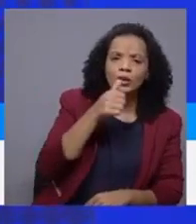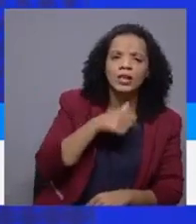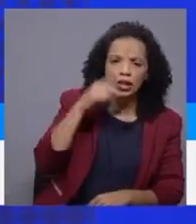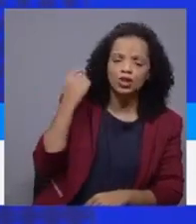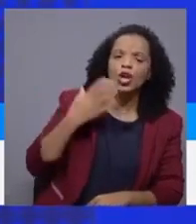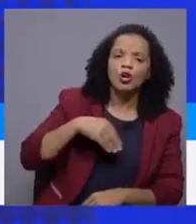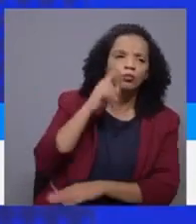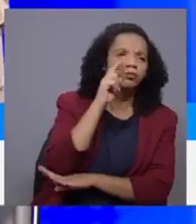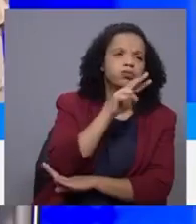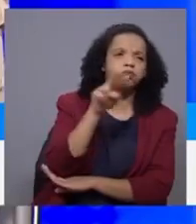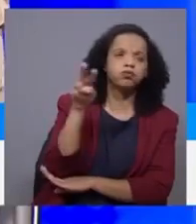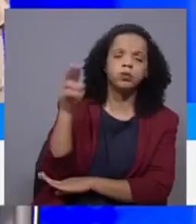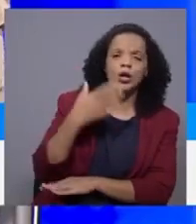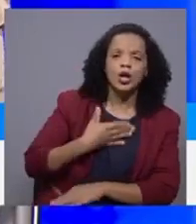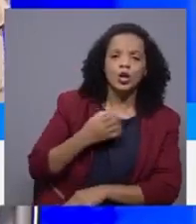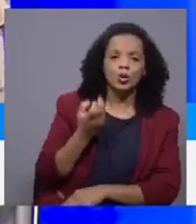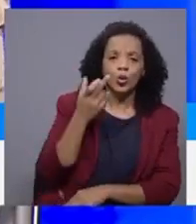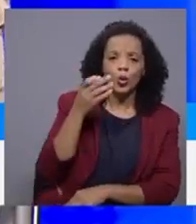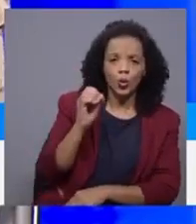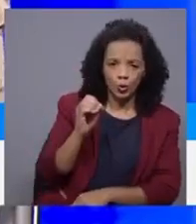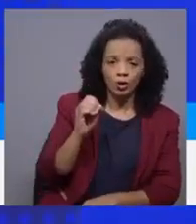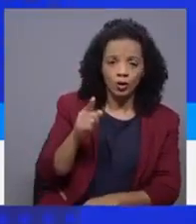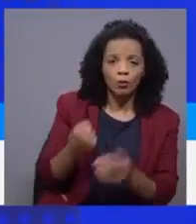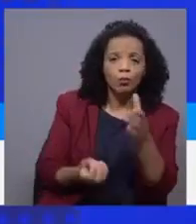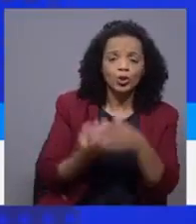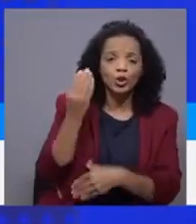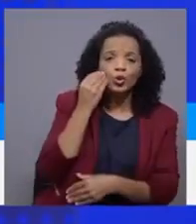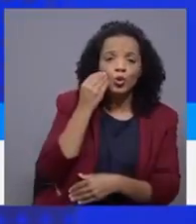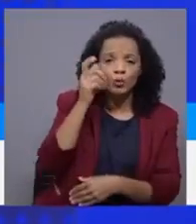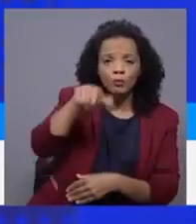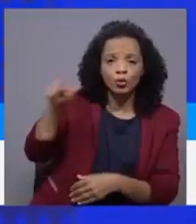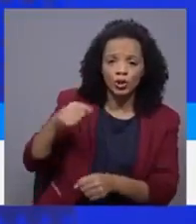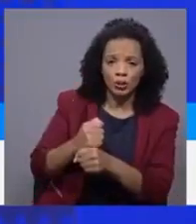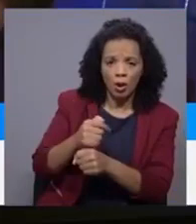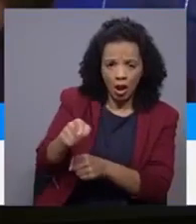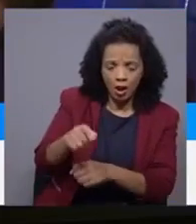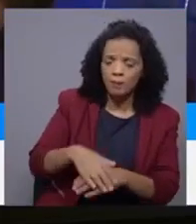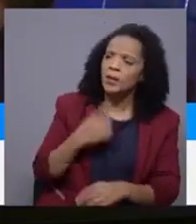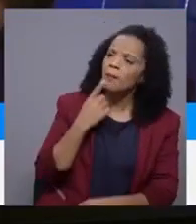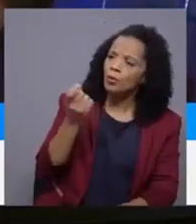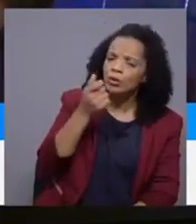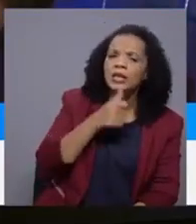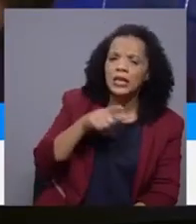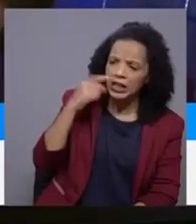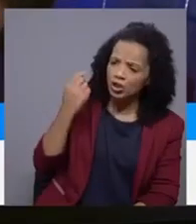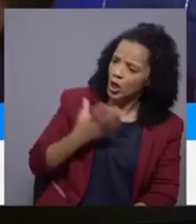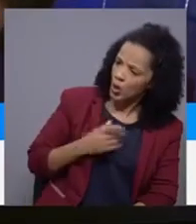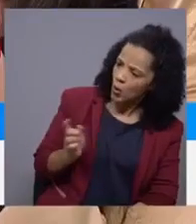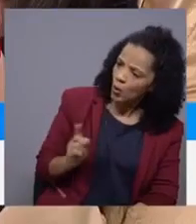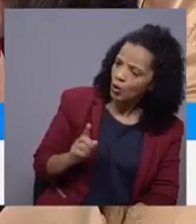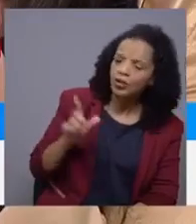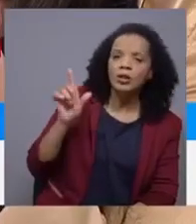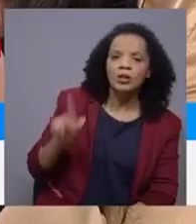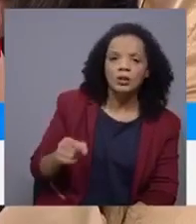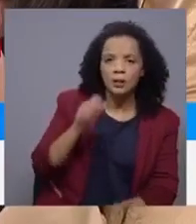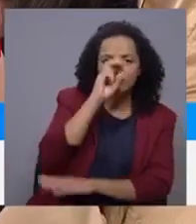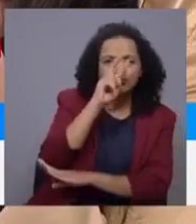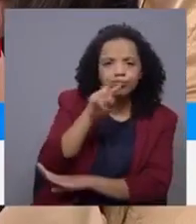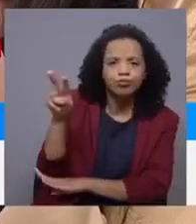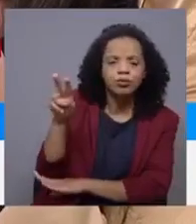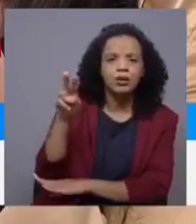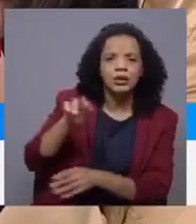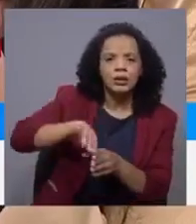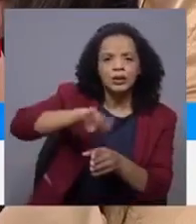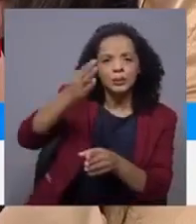das paisagens do Douro Vinhateiro. Foram produzidas por viticultores. Pergunta a Inês Sousa Real se não gosta também das paisagens das